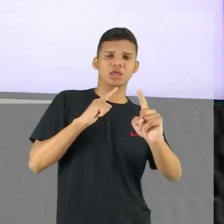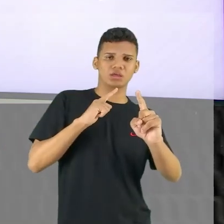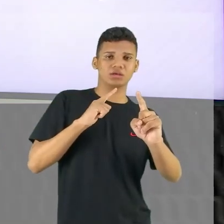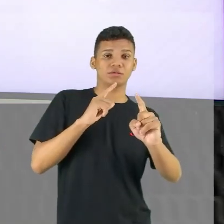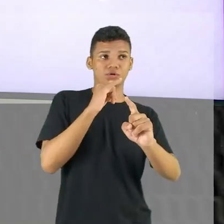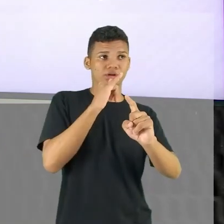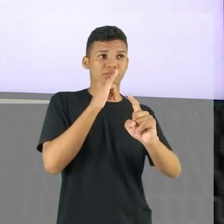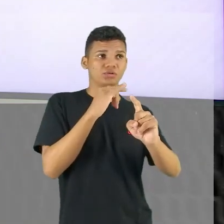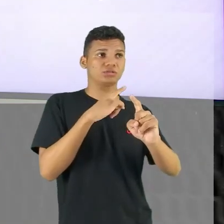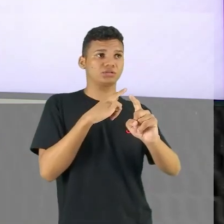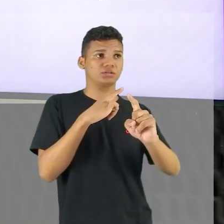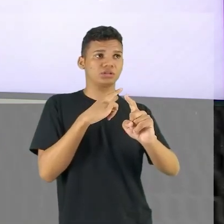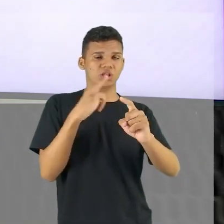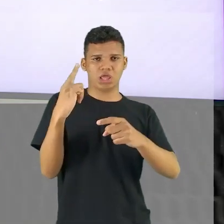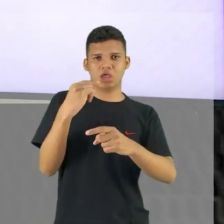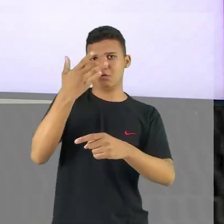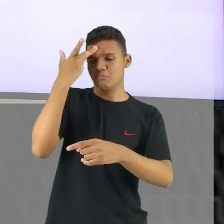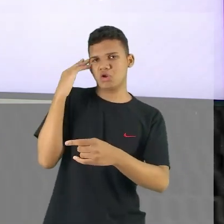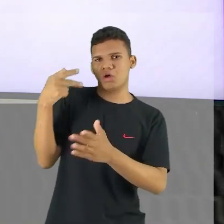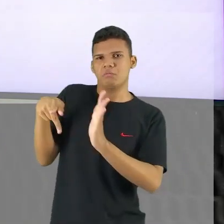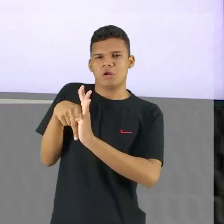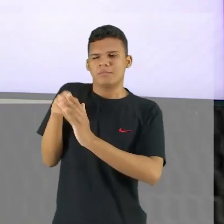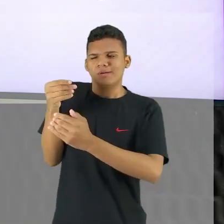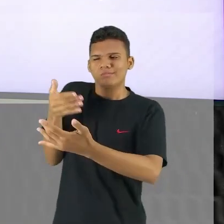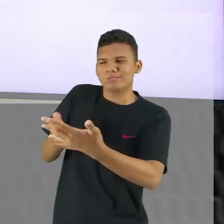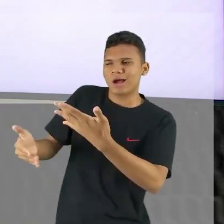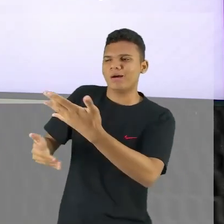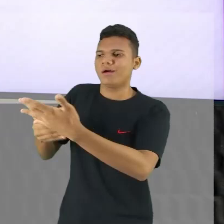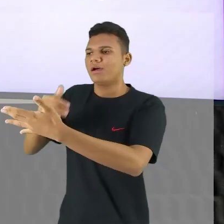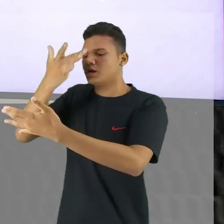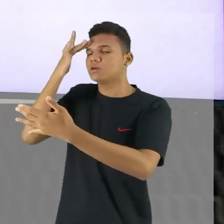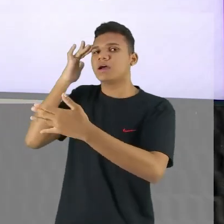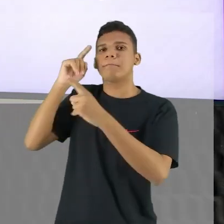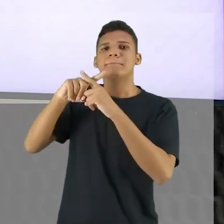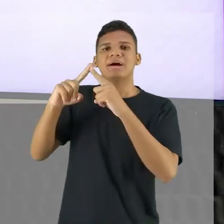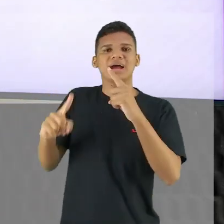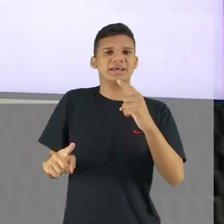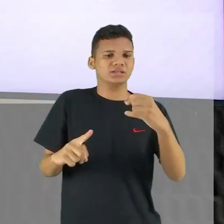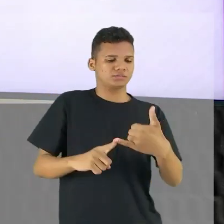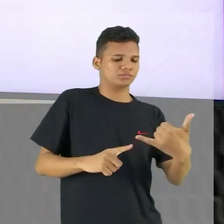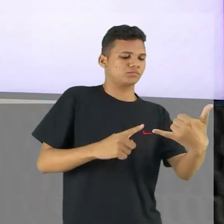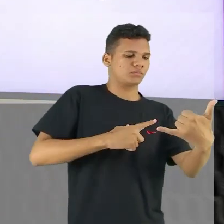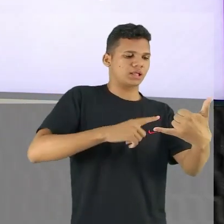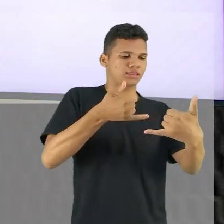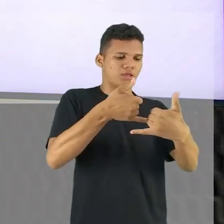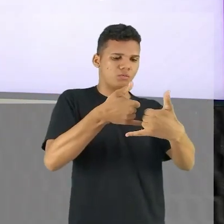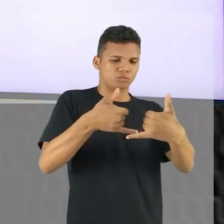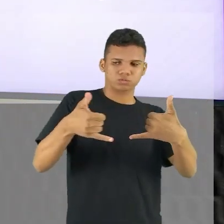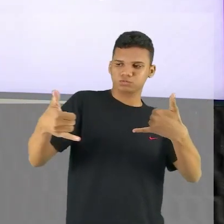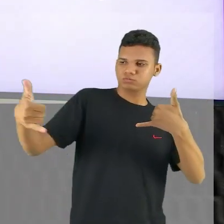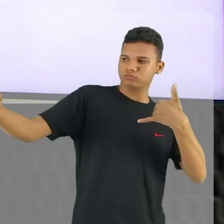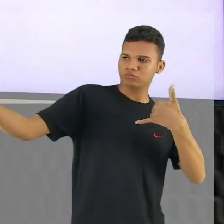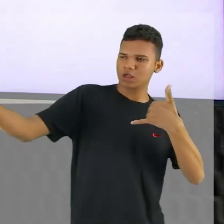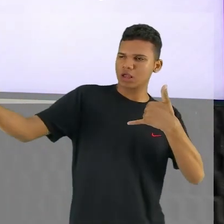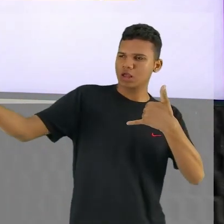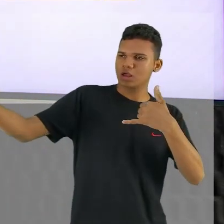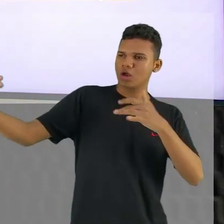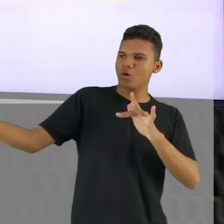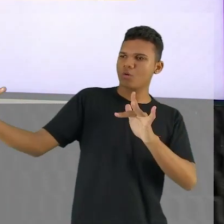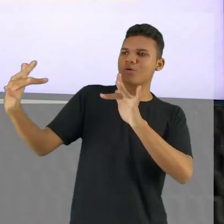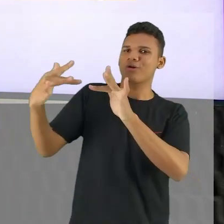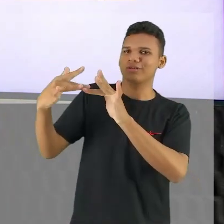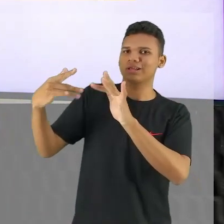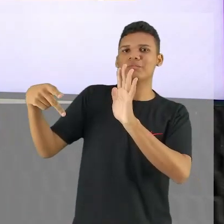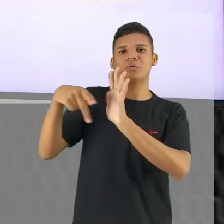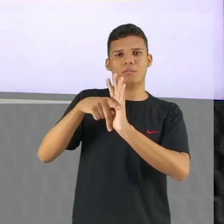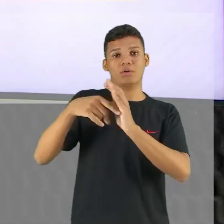invés de ter uma interação pessoal, a interação é uma interação à distância, é uma interação virtual. Então, o que a